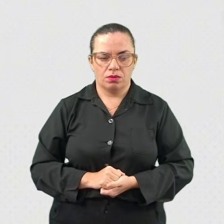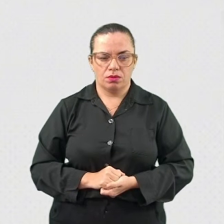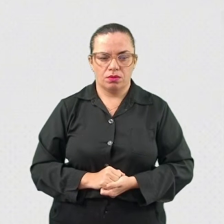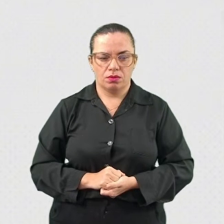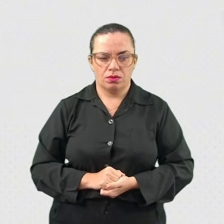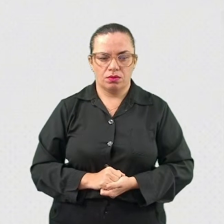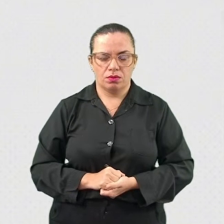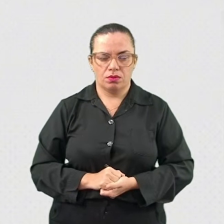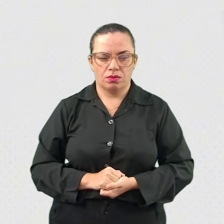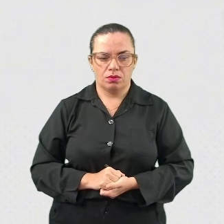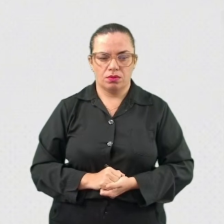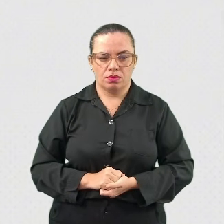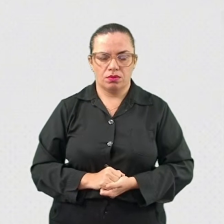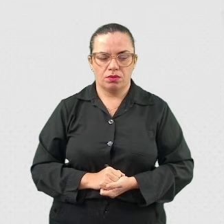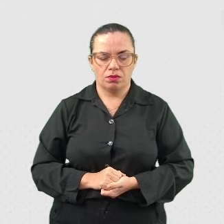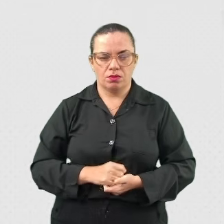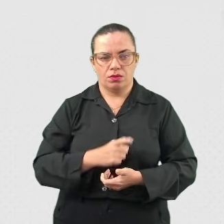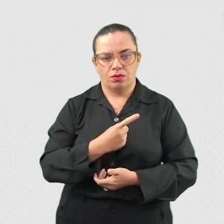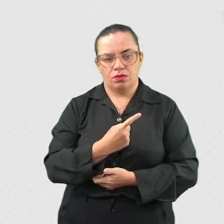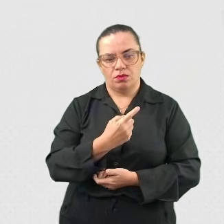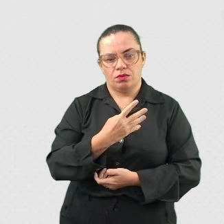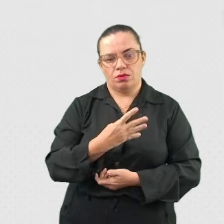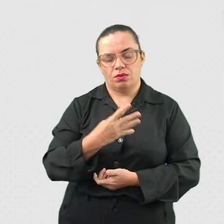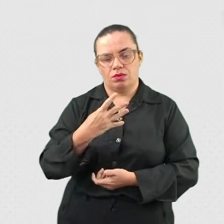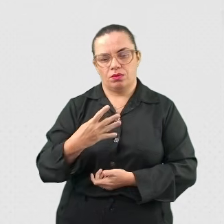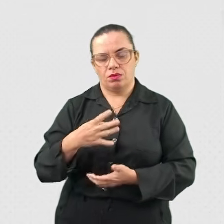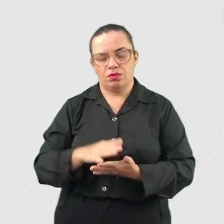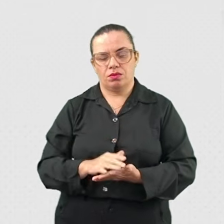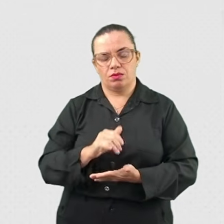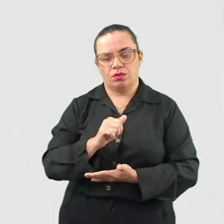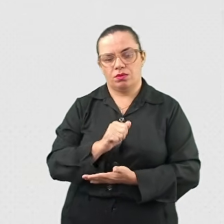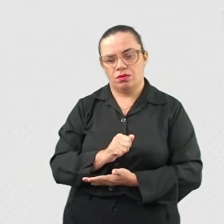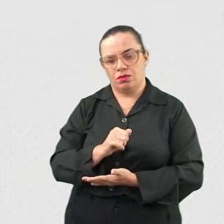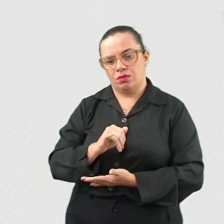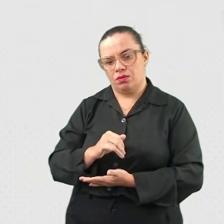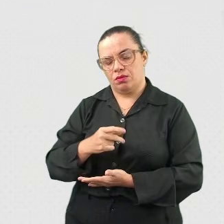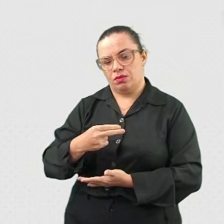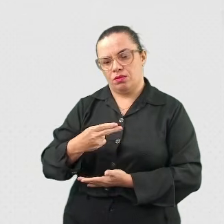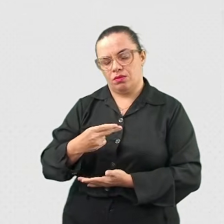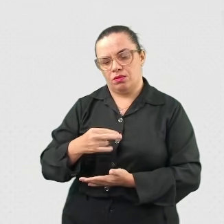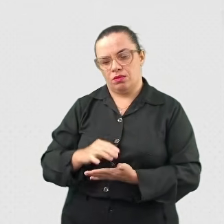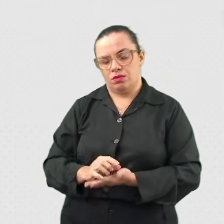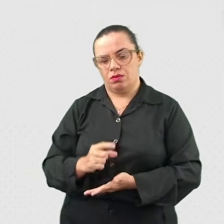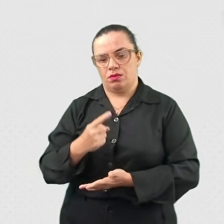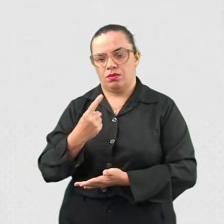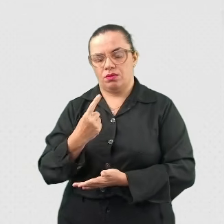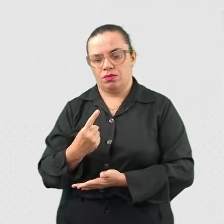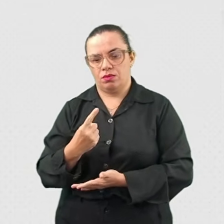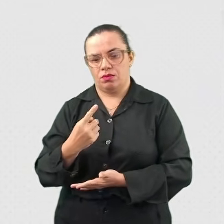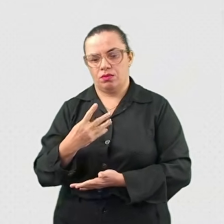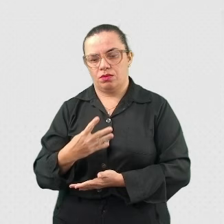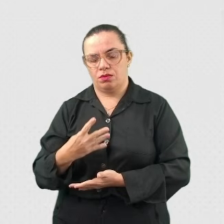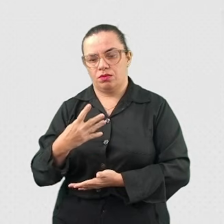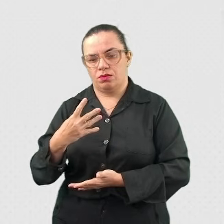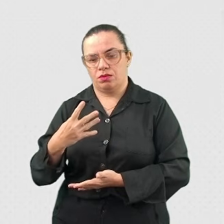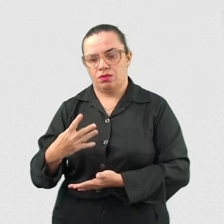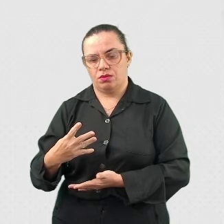8, com 6, tá 4, 144. Então, o ângulo interno de um decágono é igual a